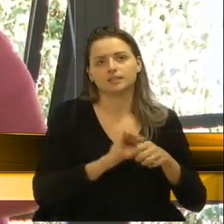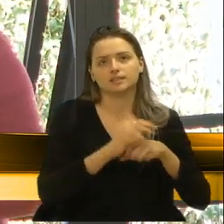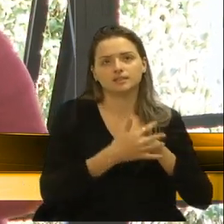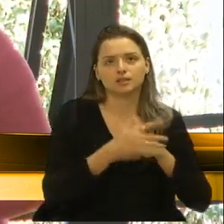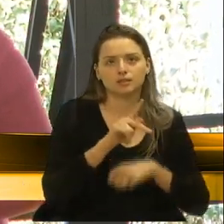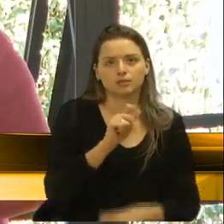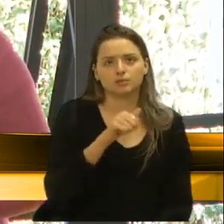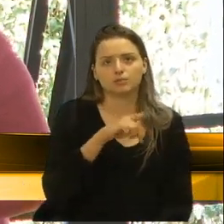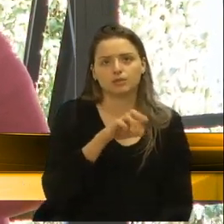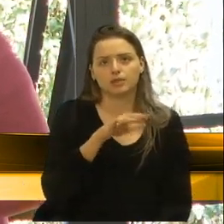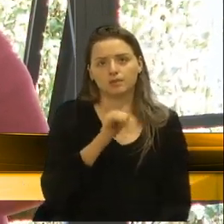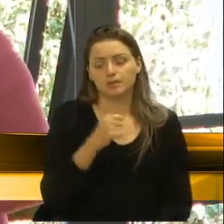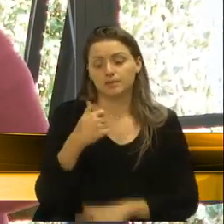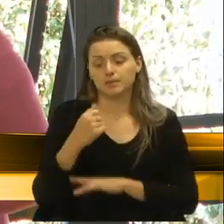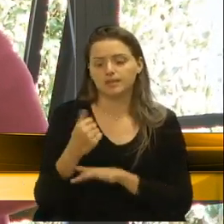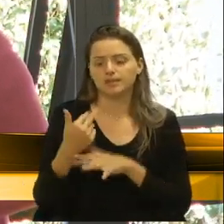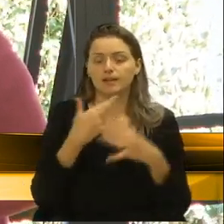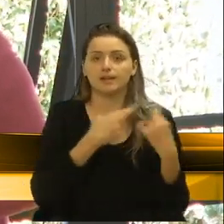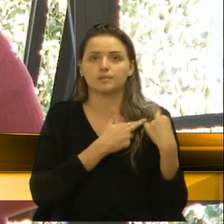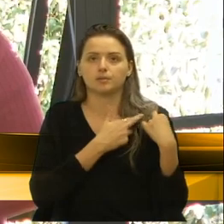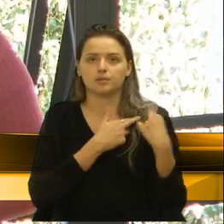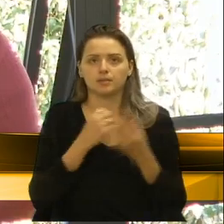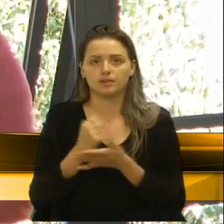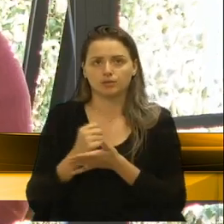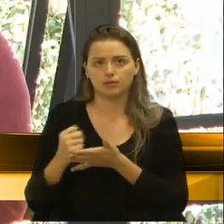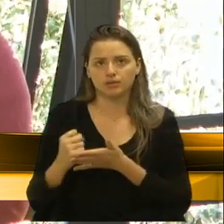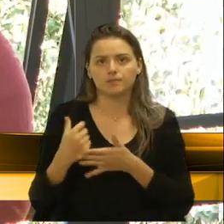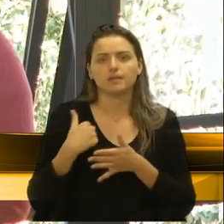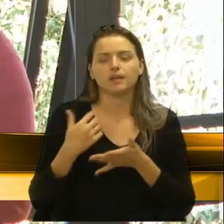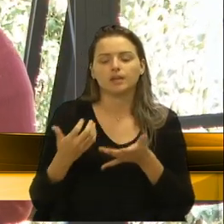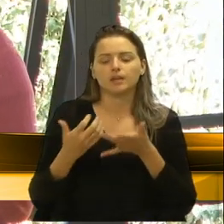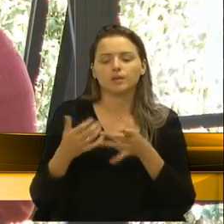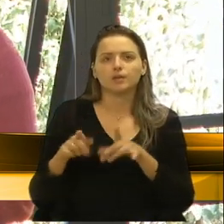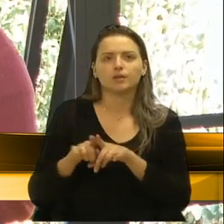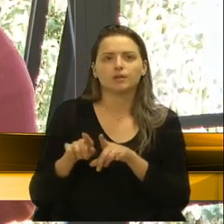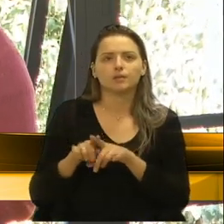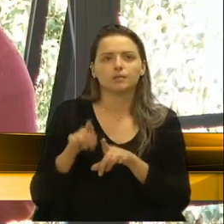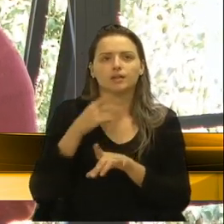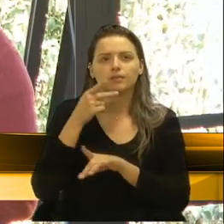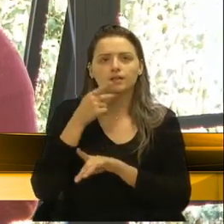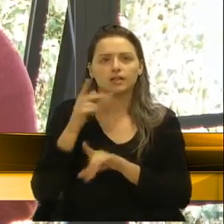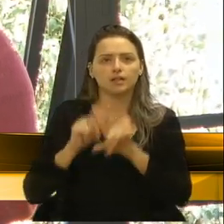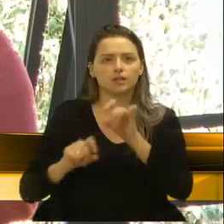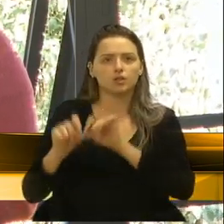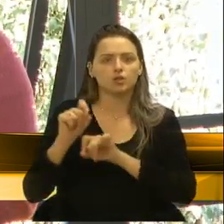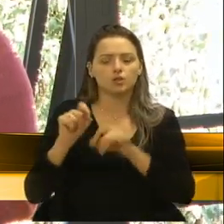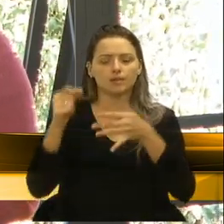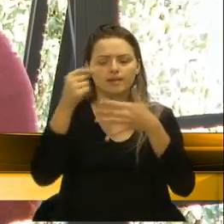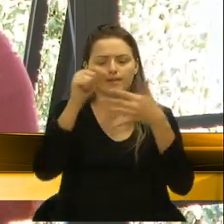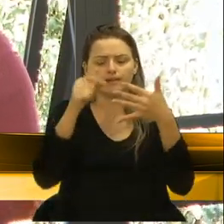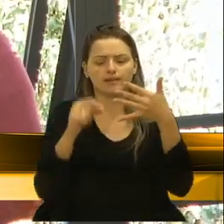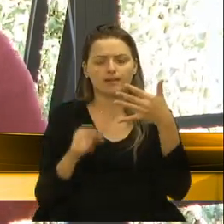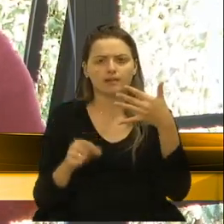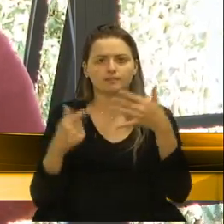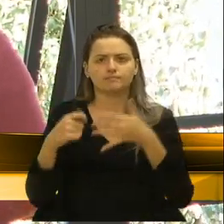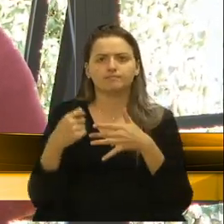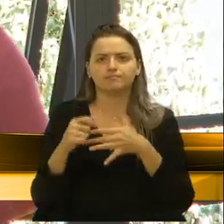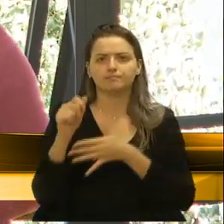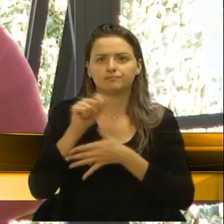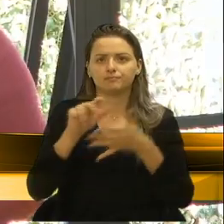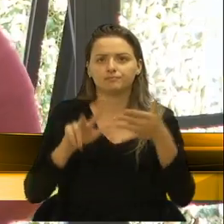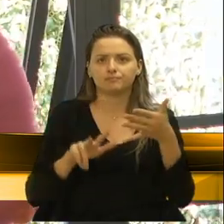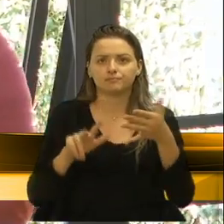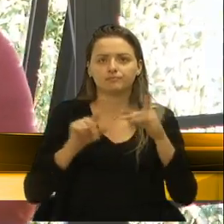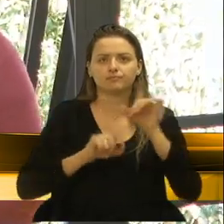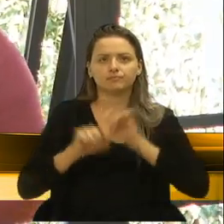momento e responsabilidade. E, quando eu falo responsabilidade, eu também quero falar sobre a questão dos critérios que a gente deve analisar